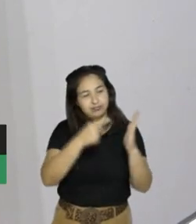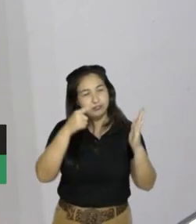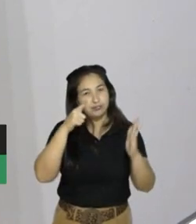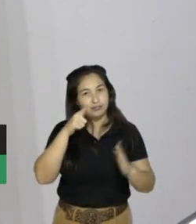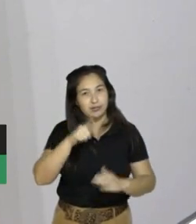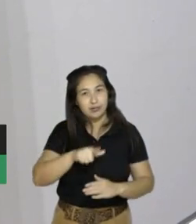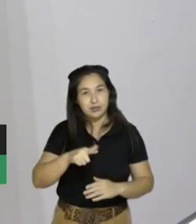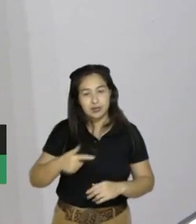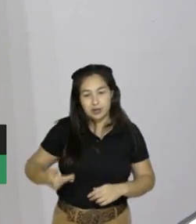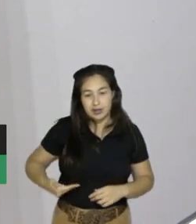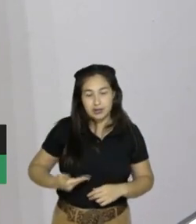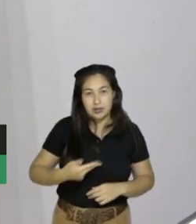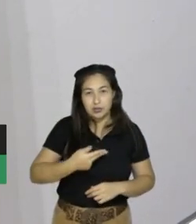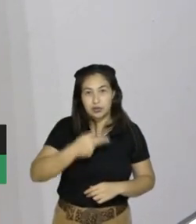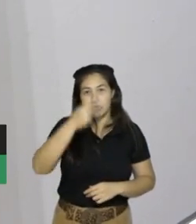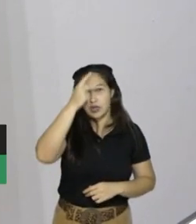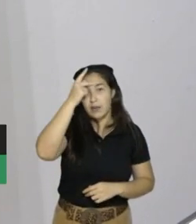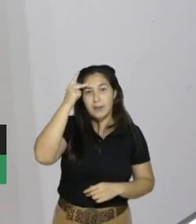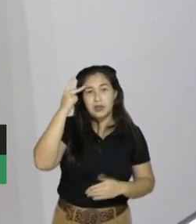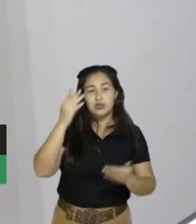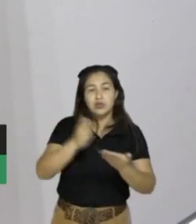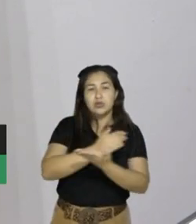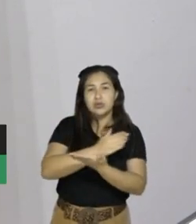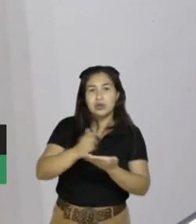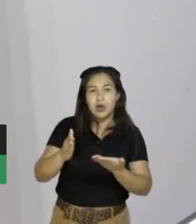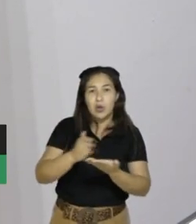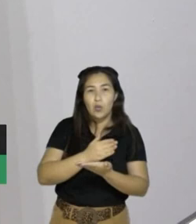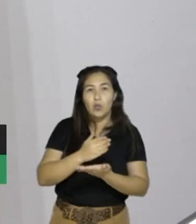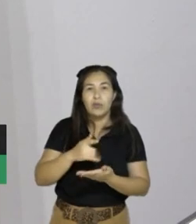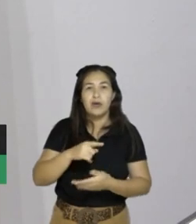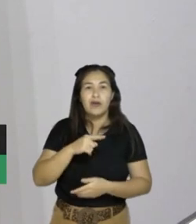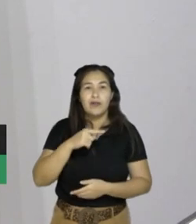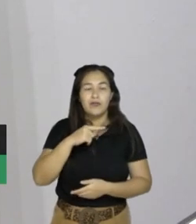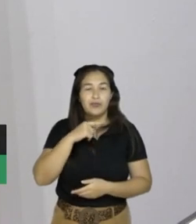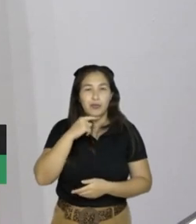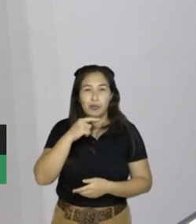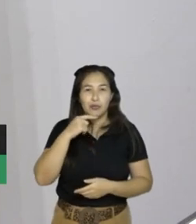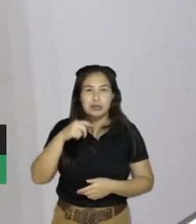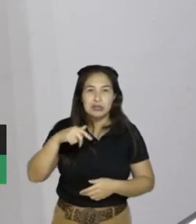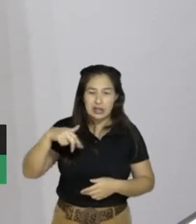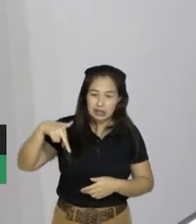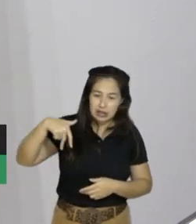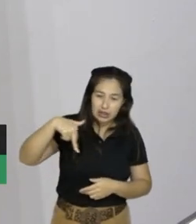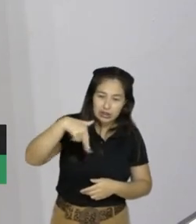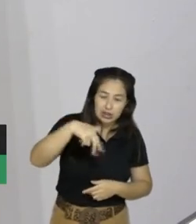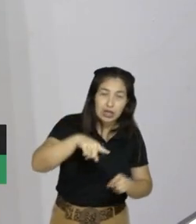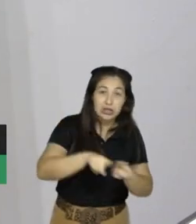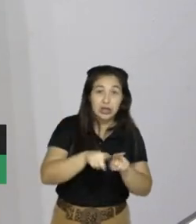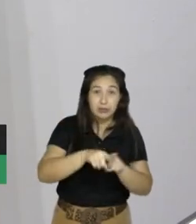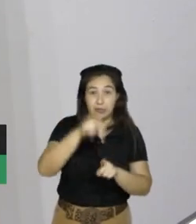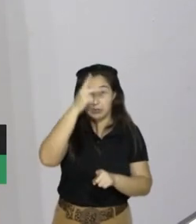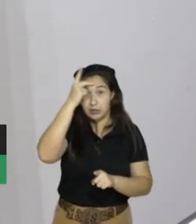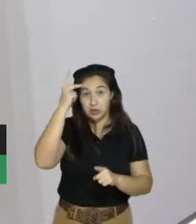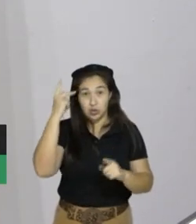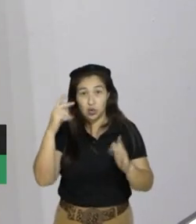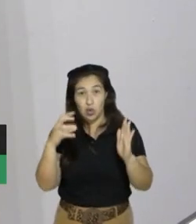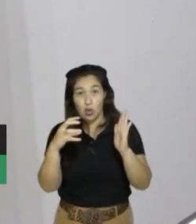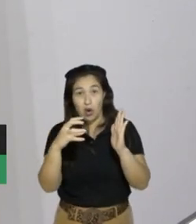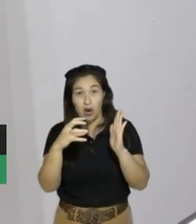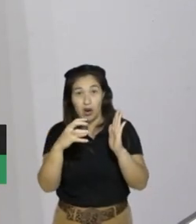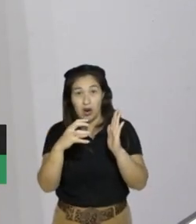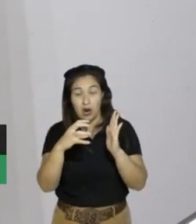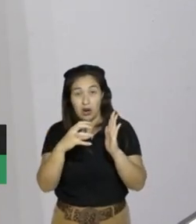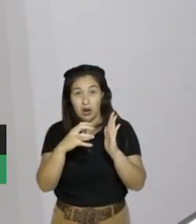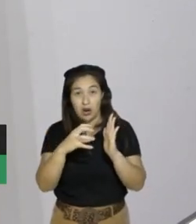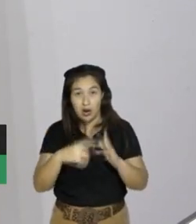questão da cirurgia essas pessoas que estavam com problema de locomoção pessoas que têm câncer e nós conseguimos nessa régua